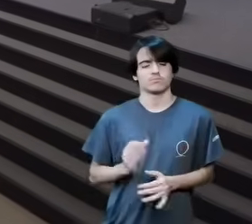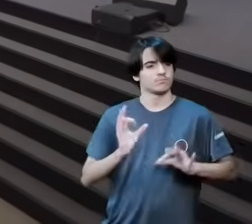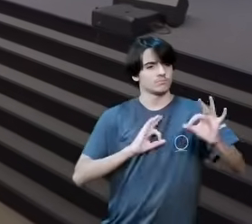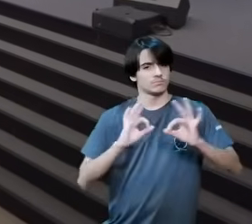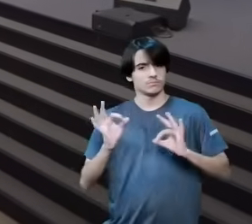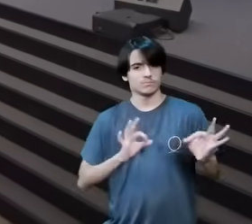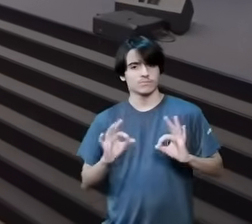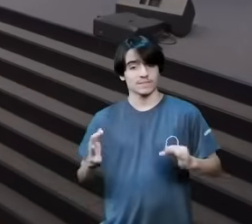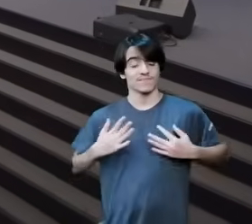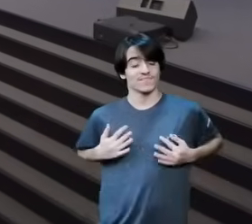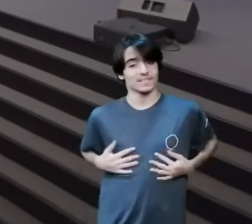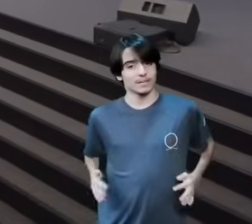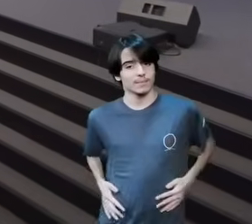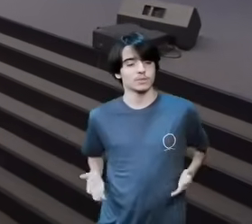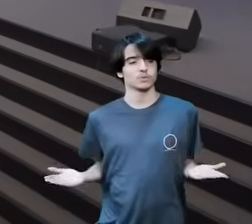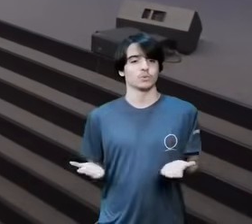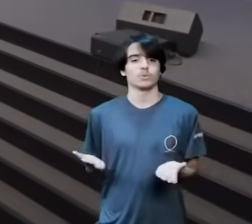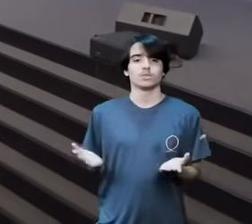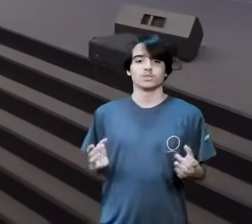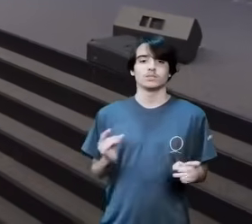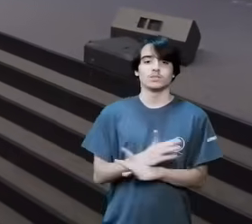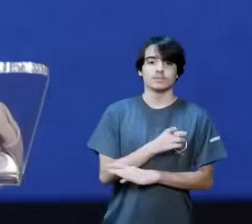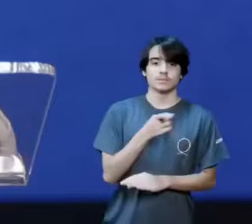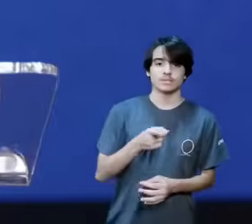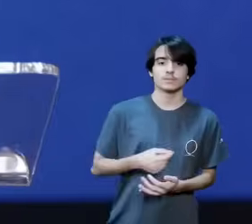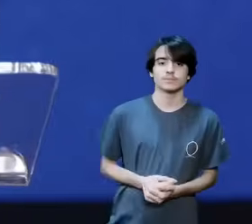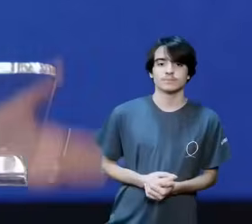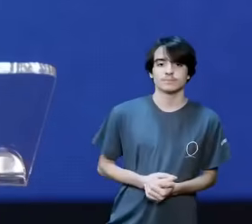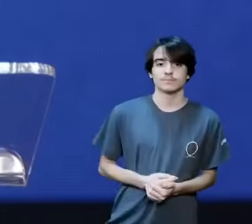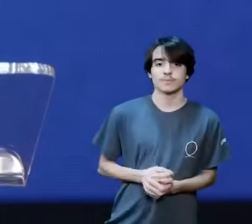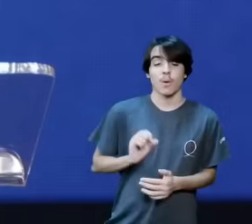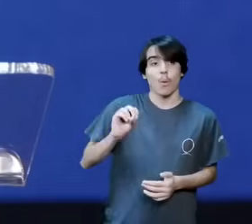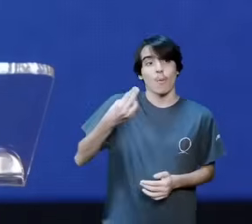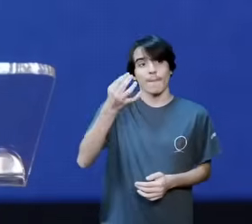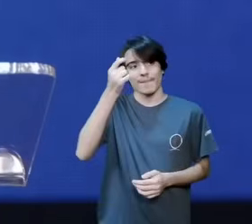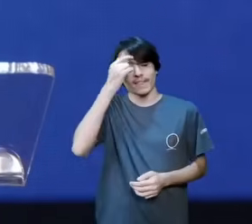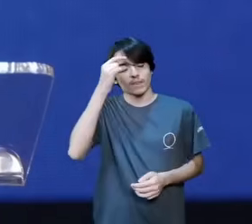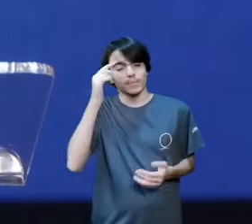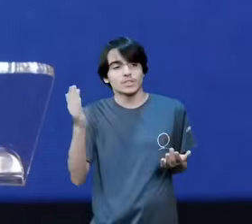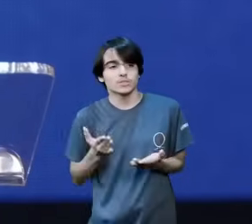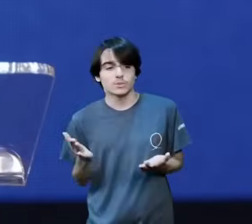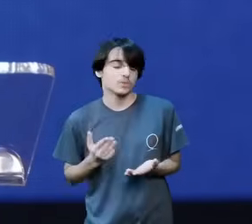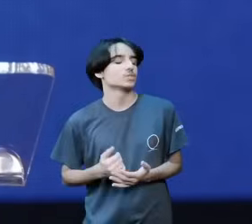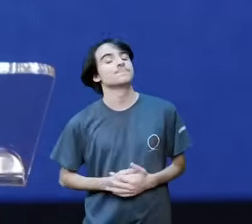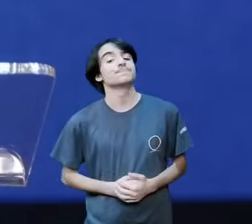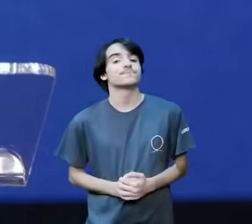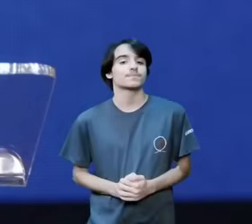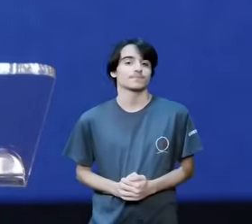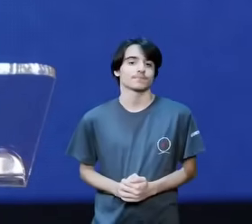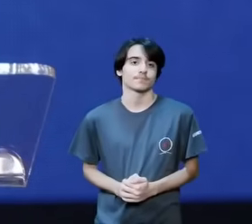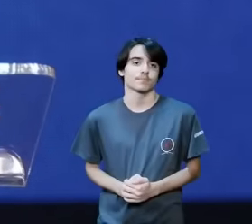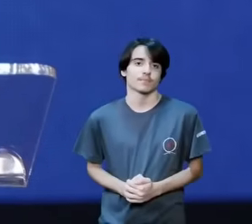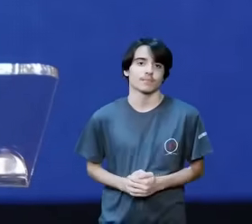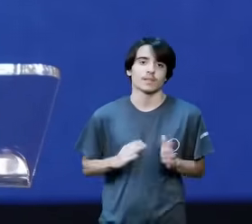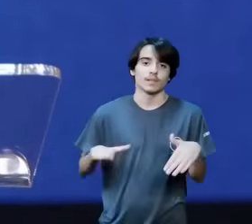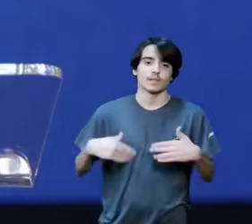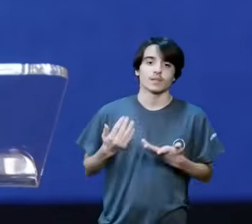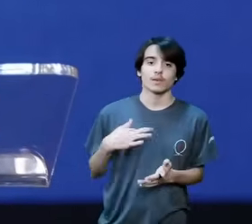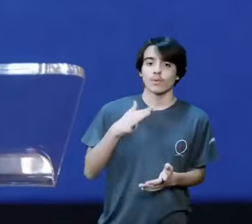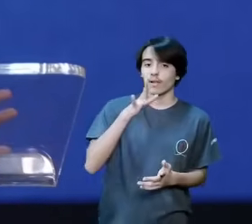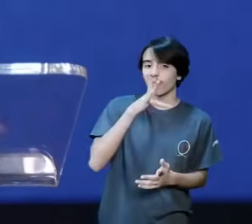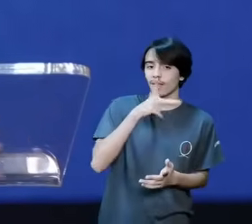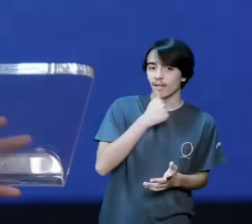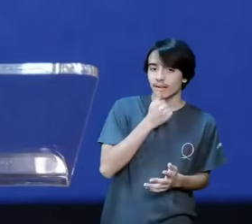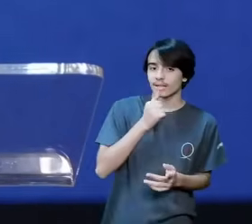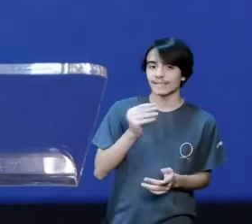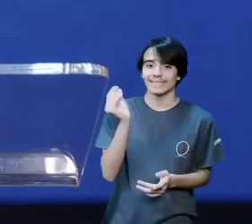preparada fisicamente hoje o suficiente para isso, ou mentalmente hoje o suficiente para isso. Então eu vou devagar para